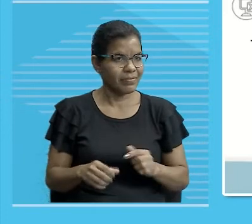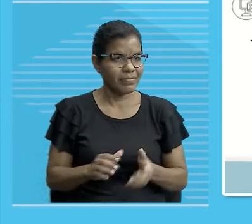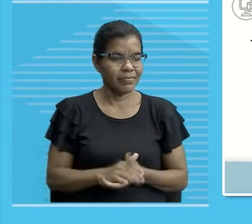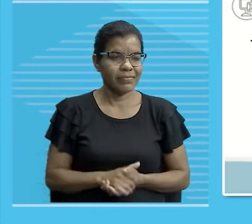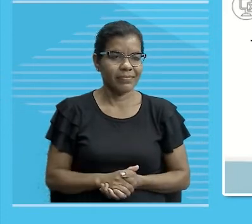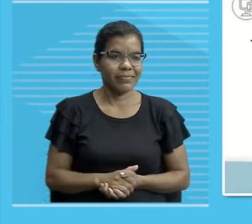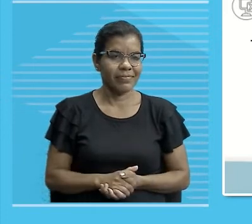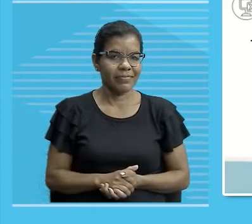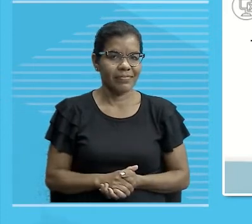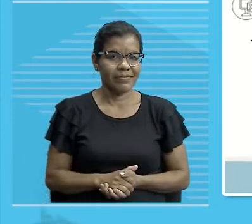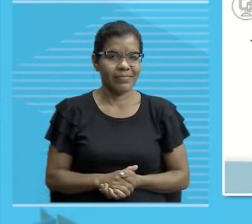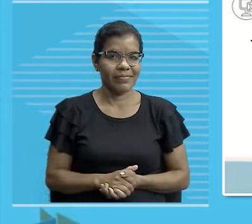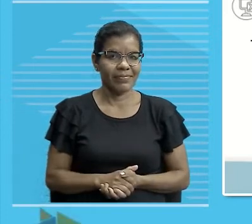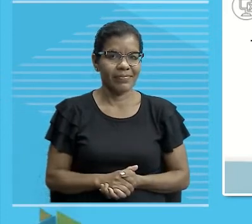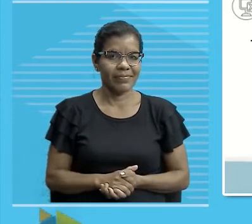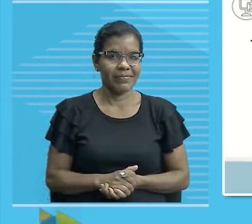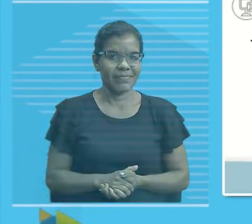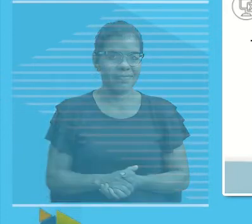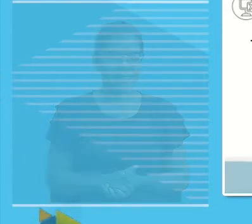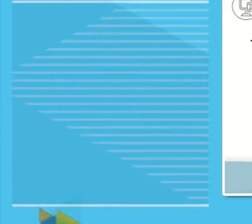já.